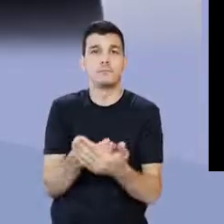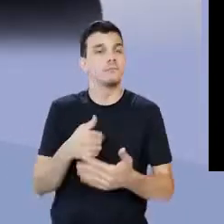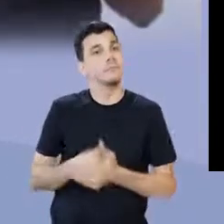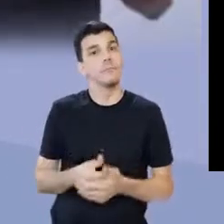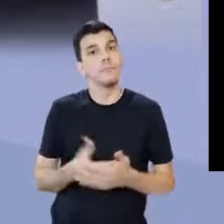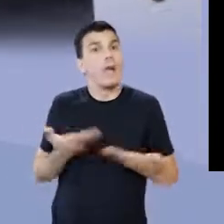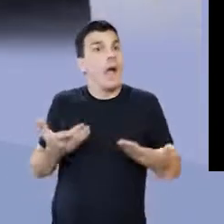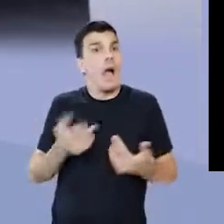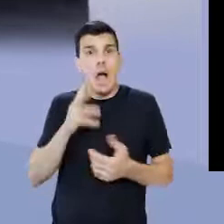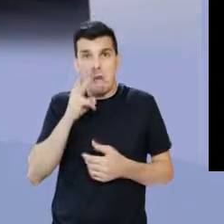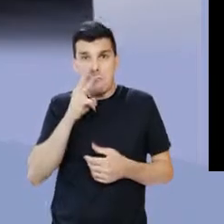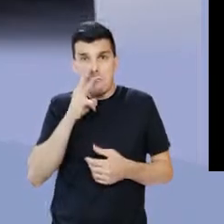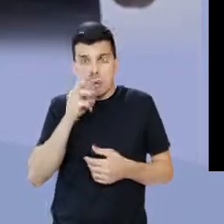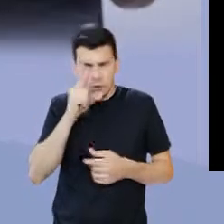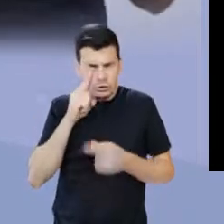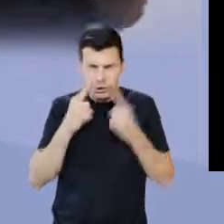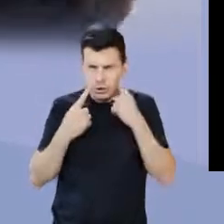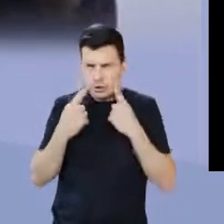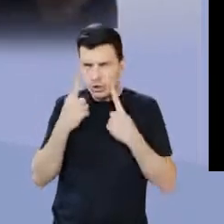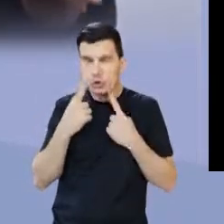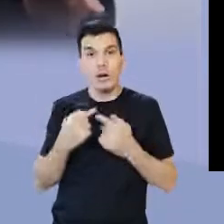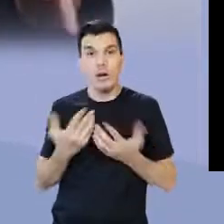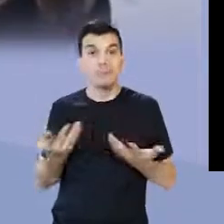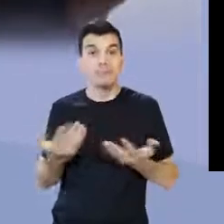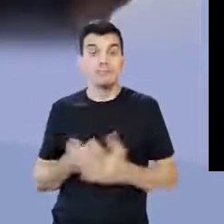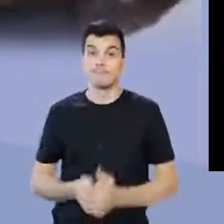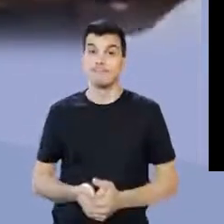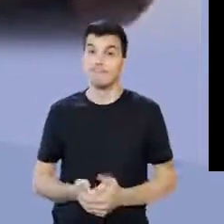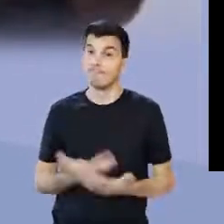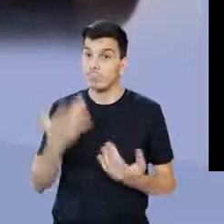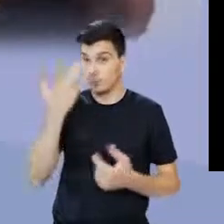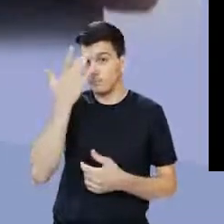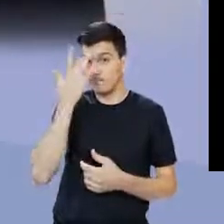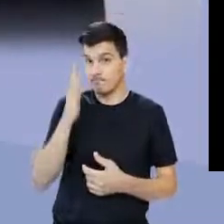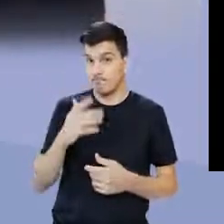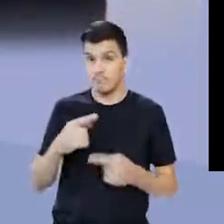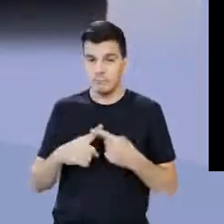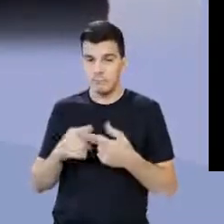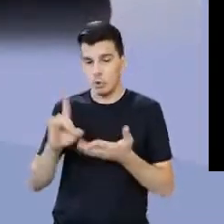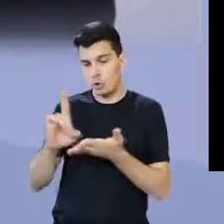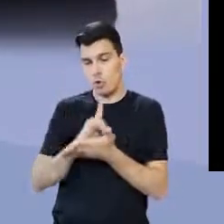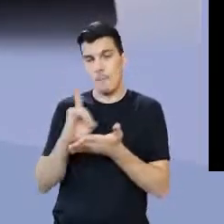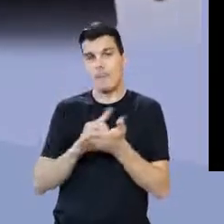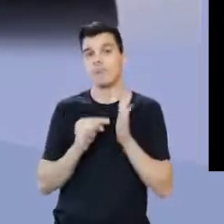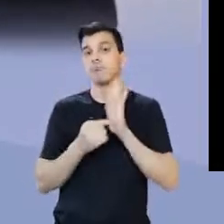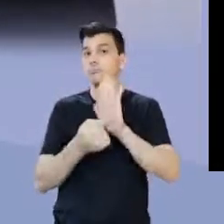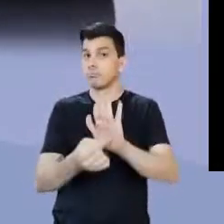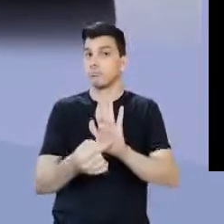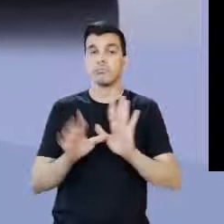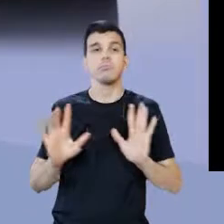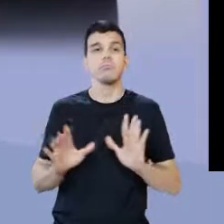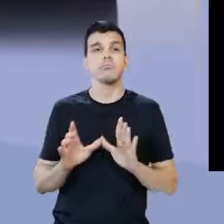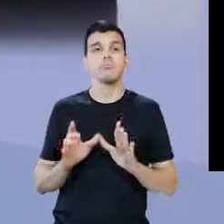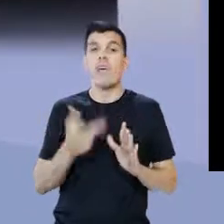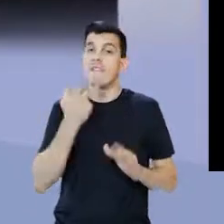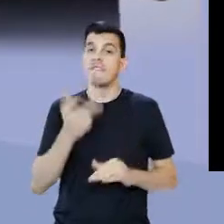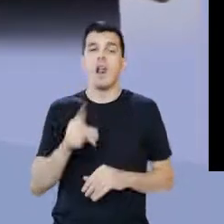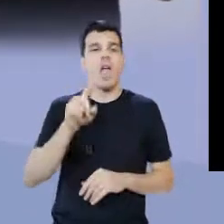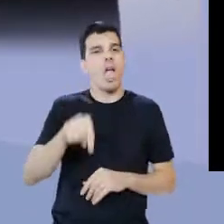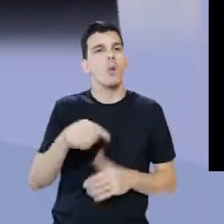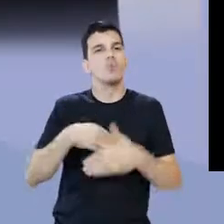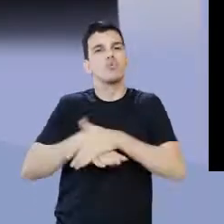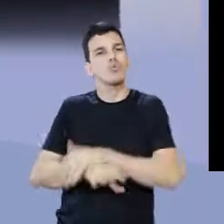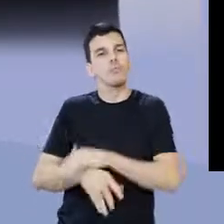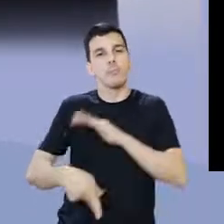você me pergunta, e a mãe não vai chorar? Eu não estava lá, você não estava lá. Os documentos nos contam que era normal a mulher